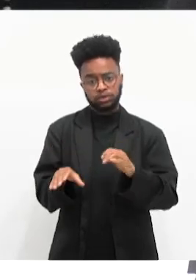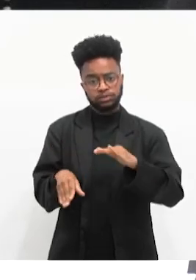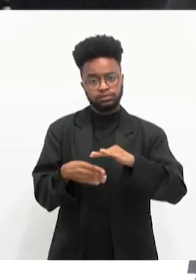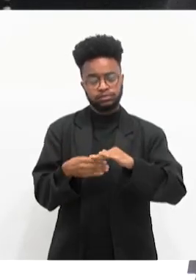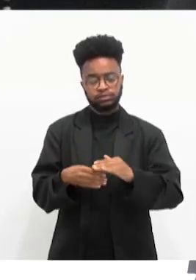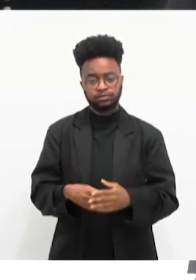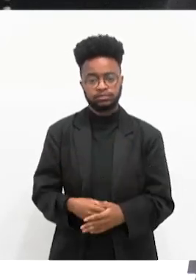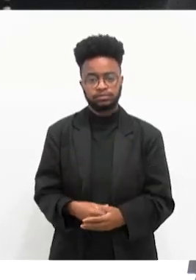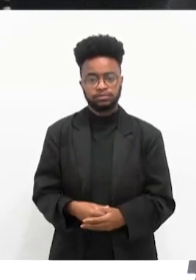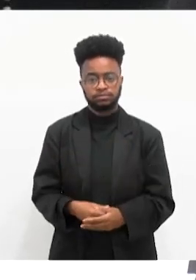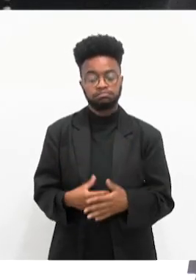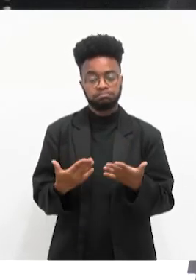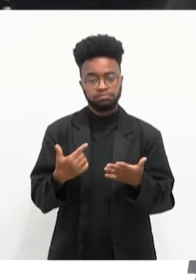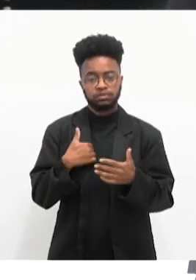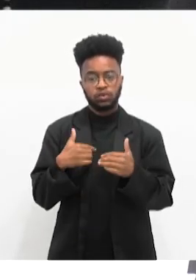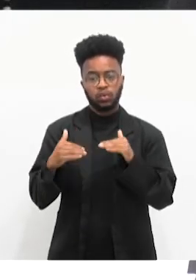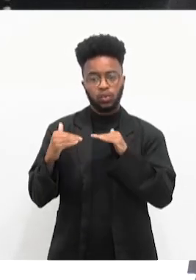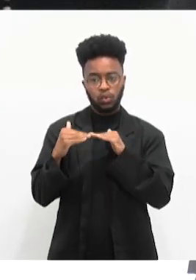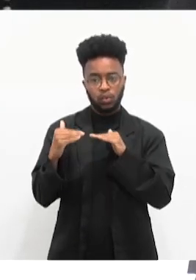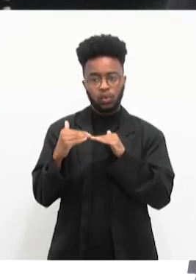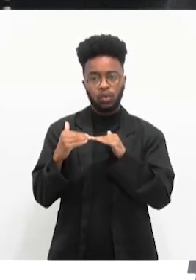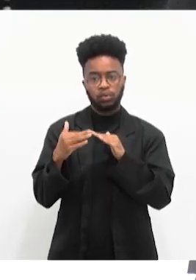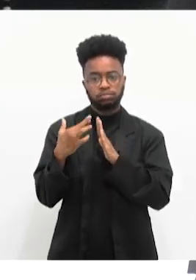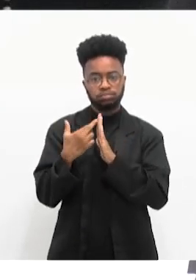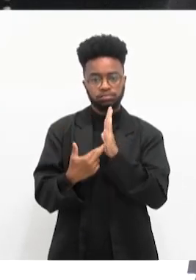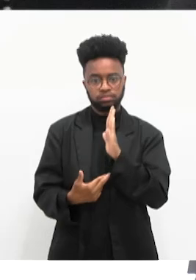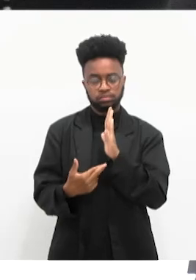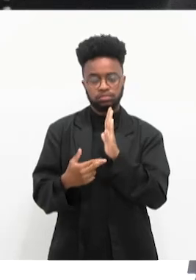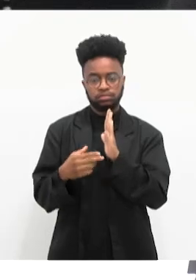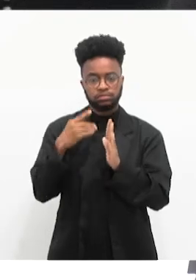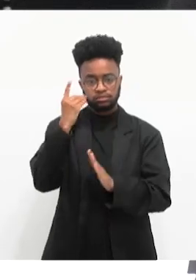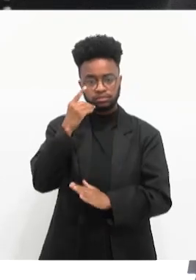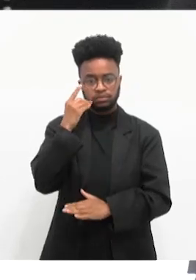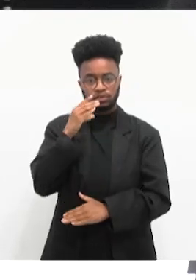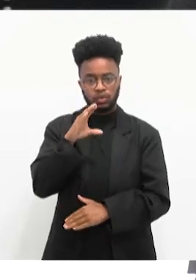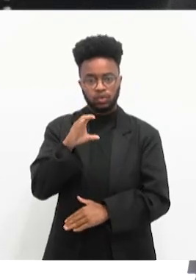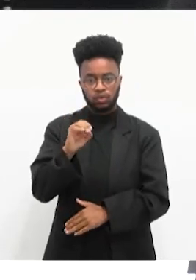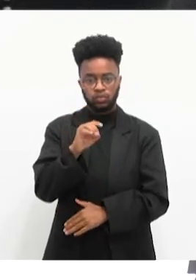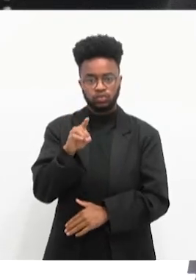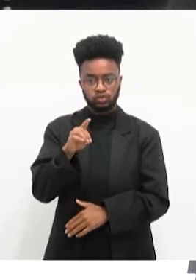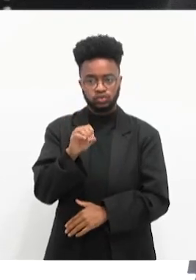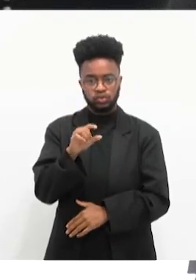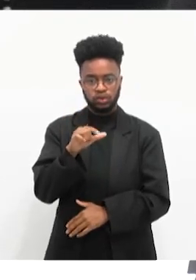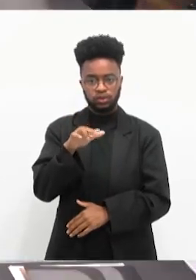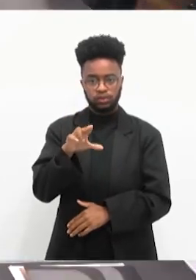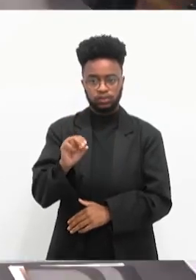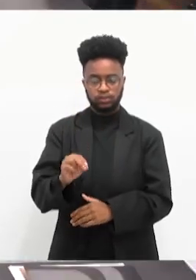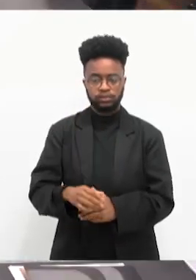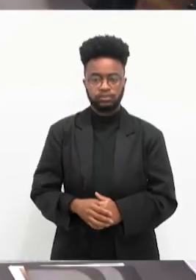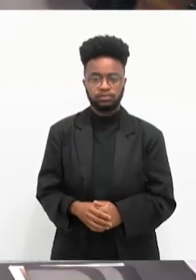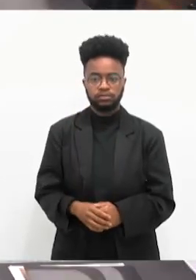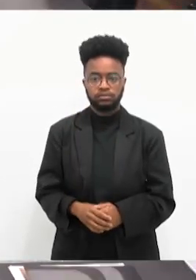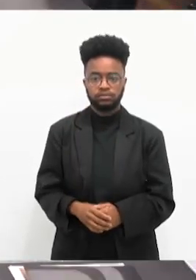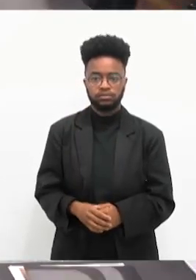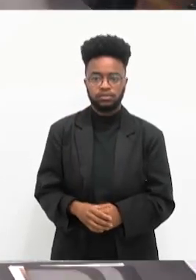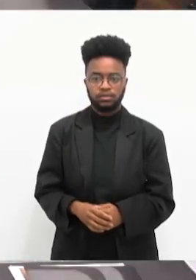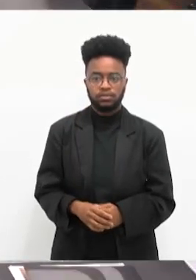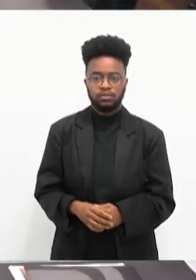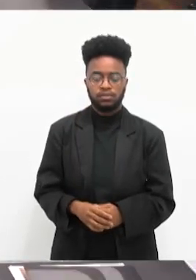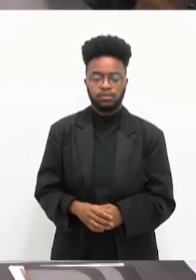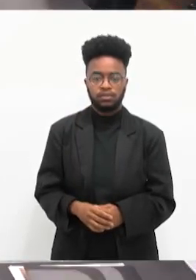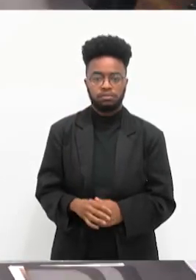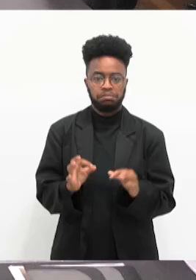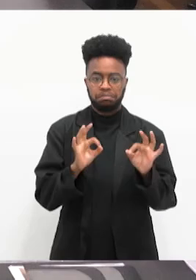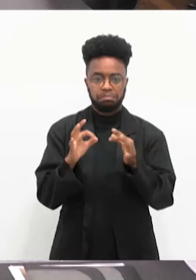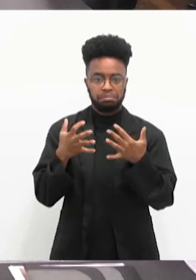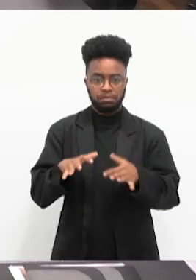Então, estou acompanhando a relatoria de Vinícius Cosolino. Não